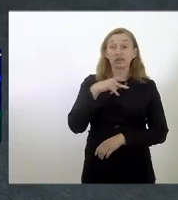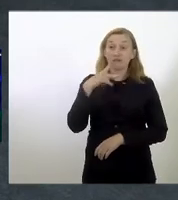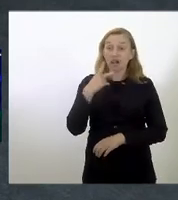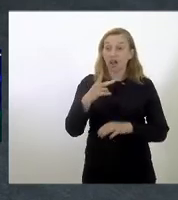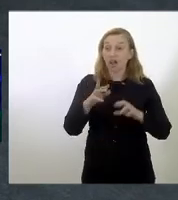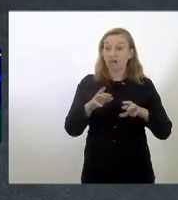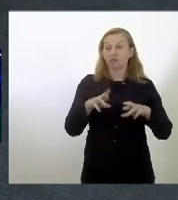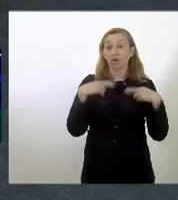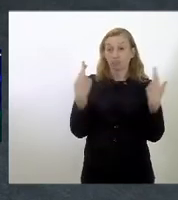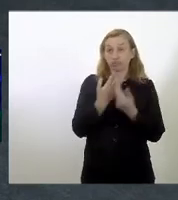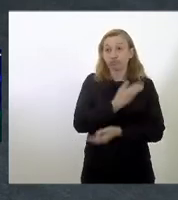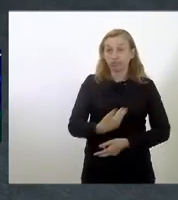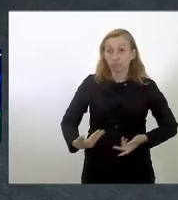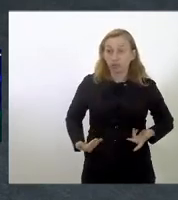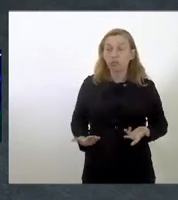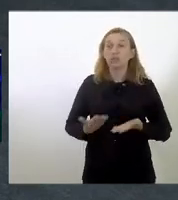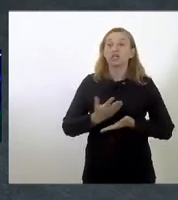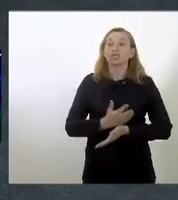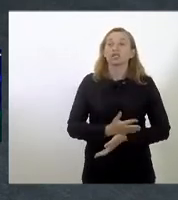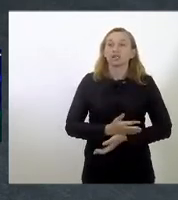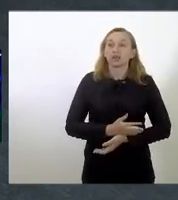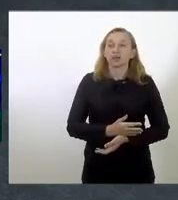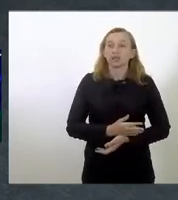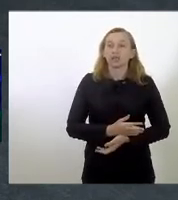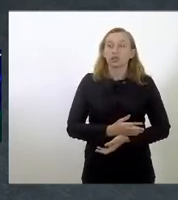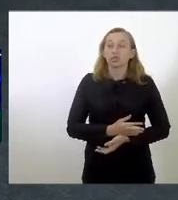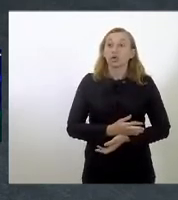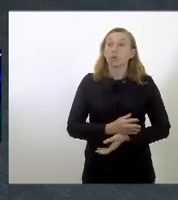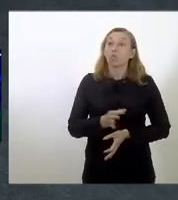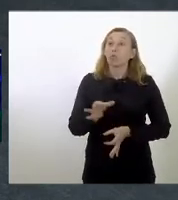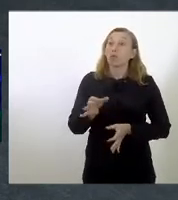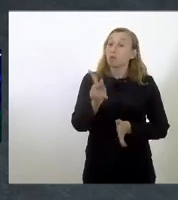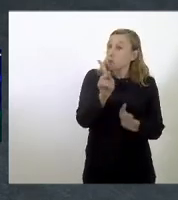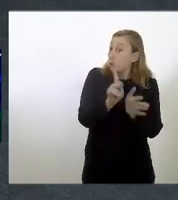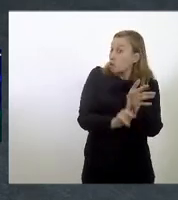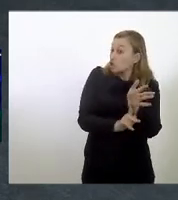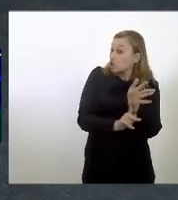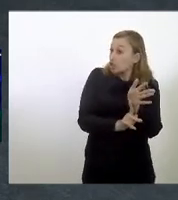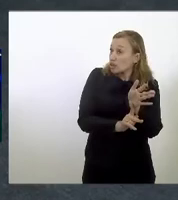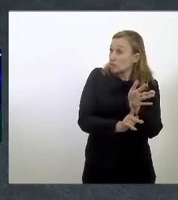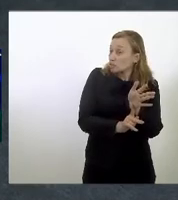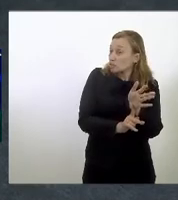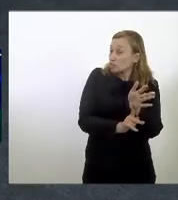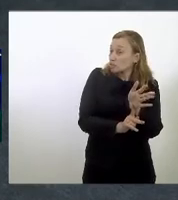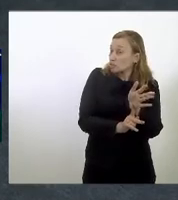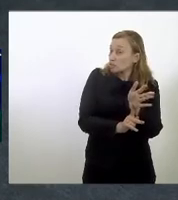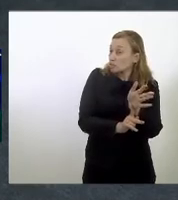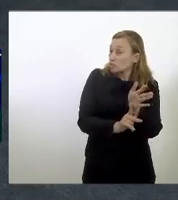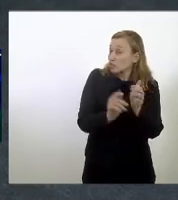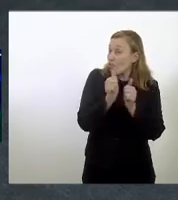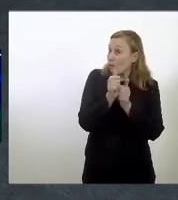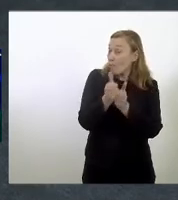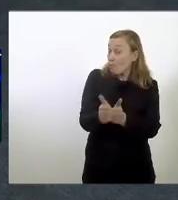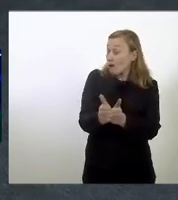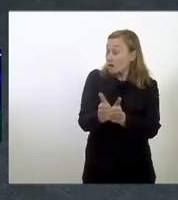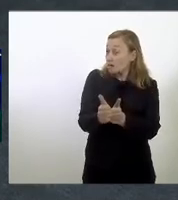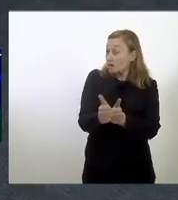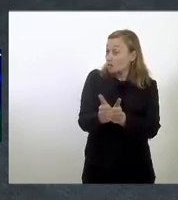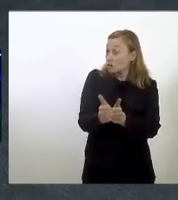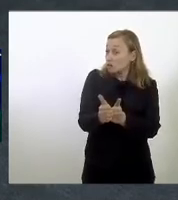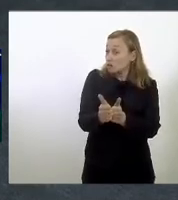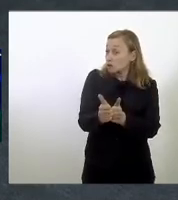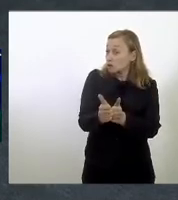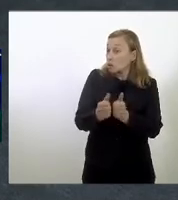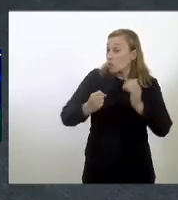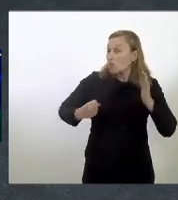audiência pública, é que o projeto não faz se acompanhar do estudo de